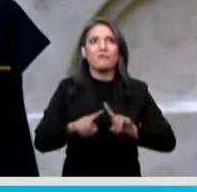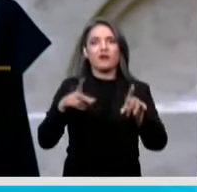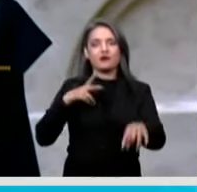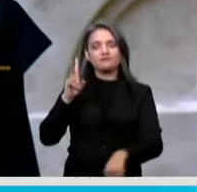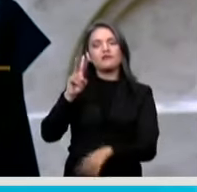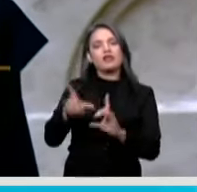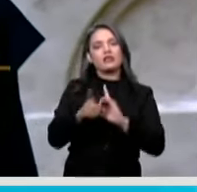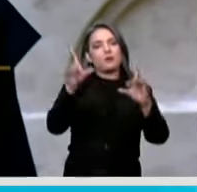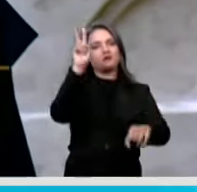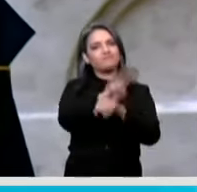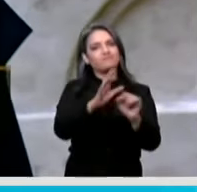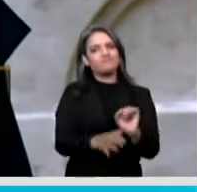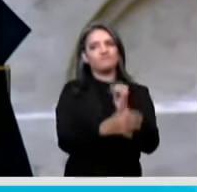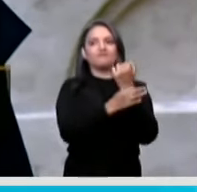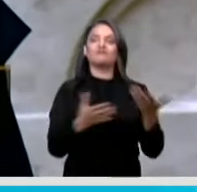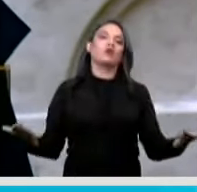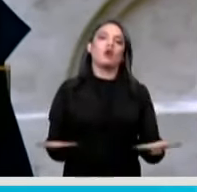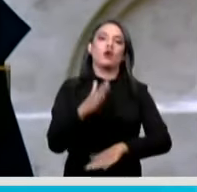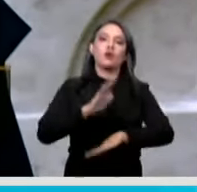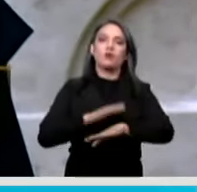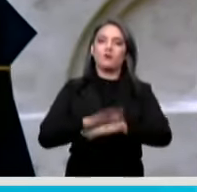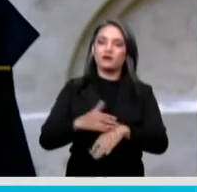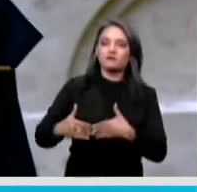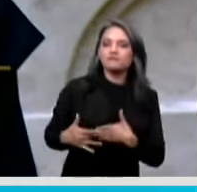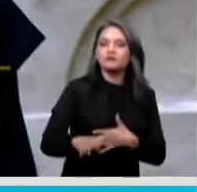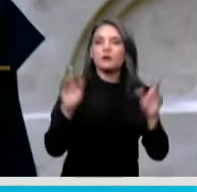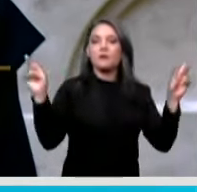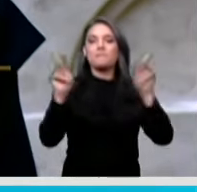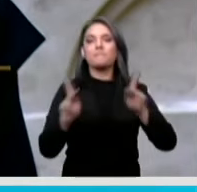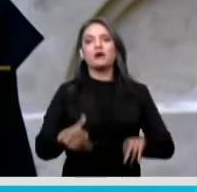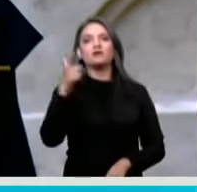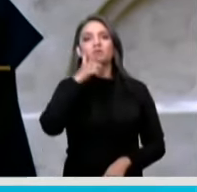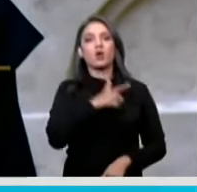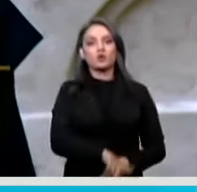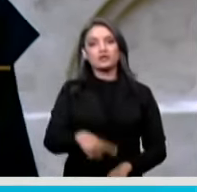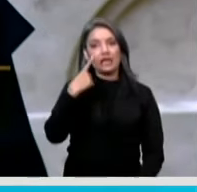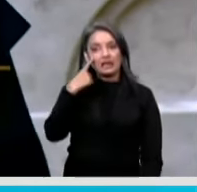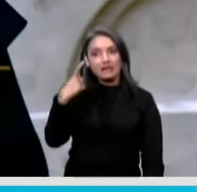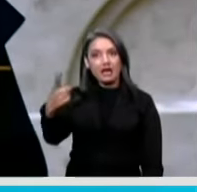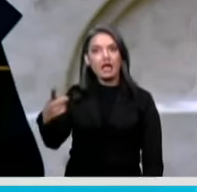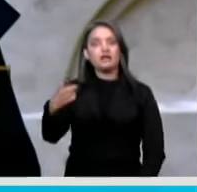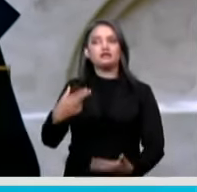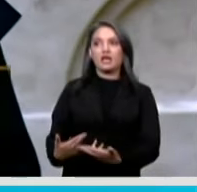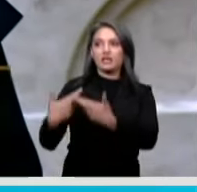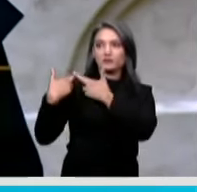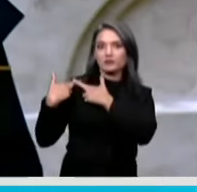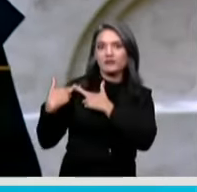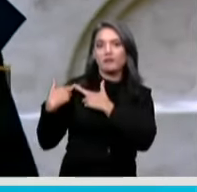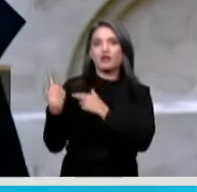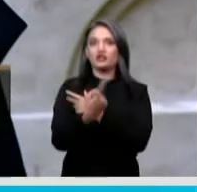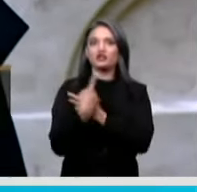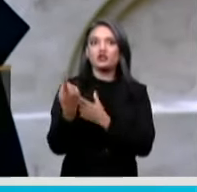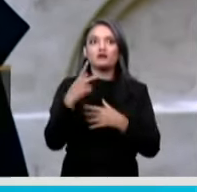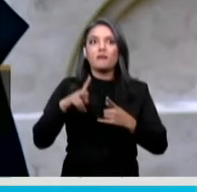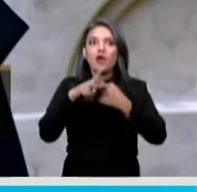sinalizar para que ela ocorra agora Diego acabei não tocando com você nesse ponto né do custo da Justiça aqui no Brasil de